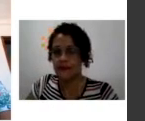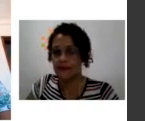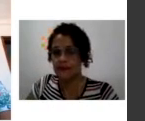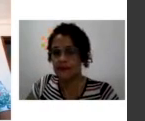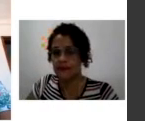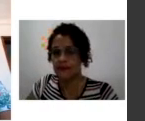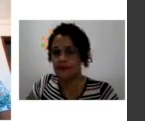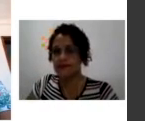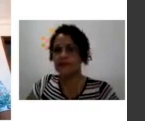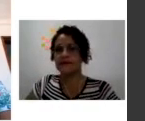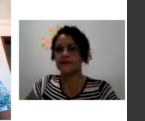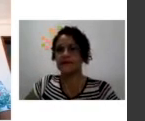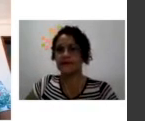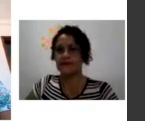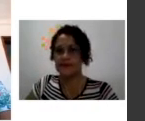né, atividades.